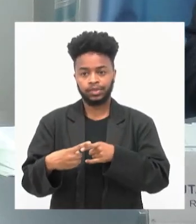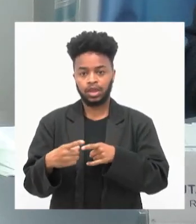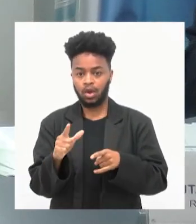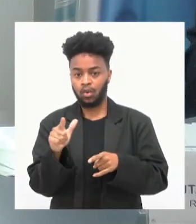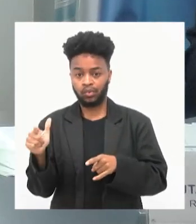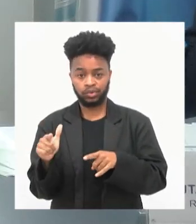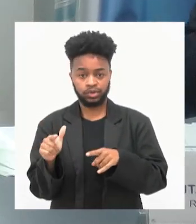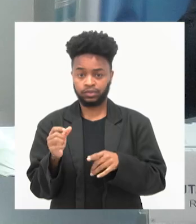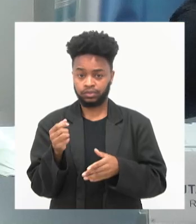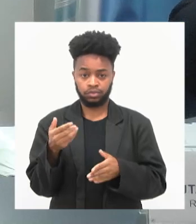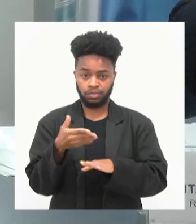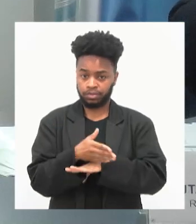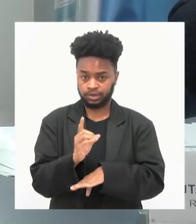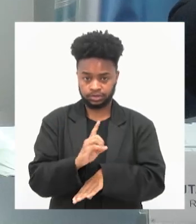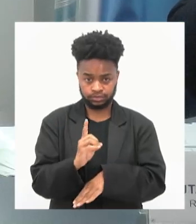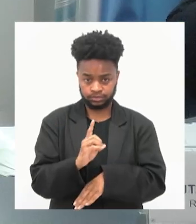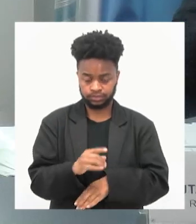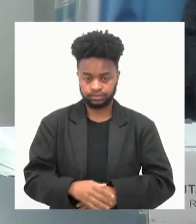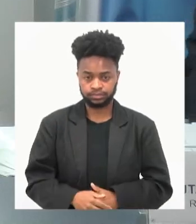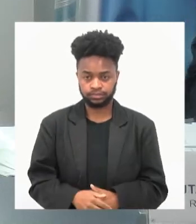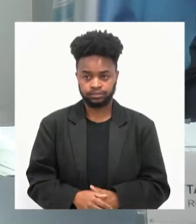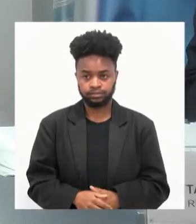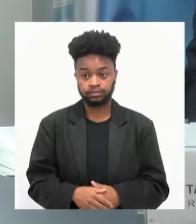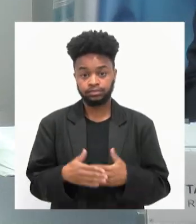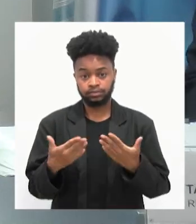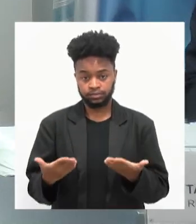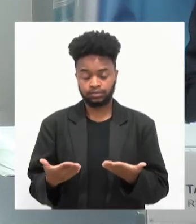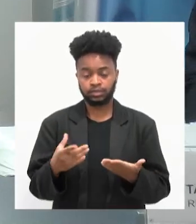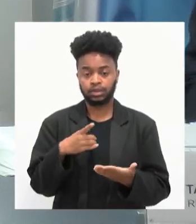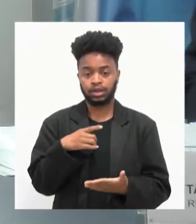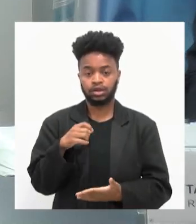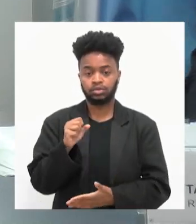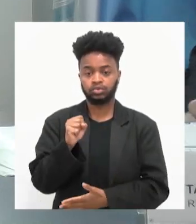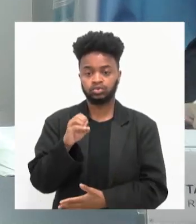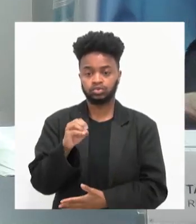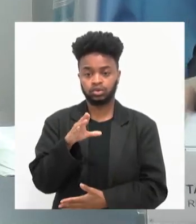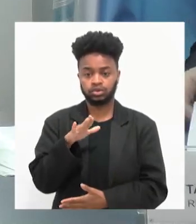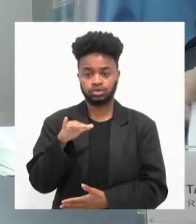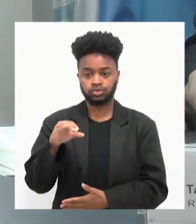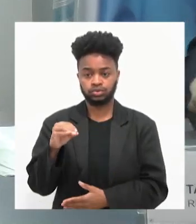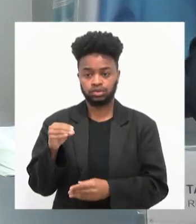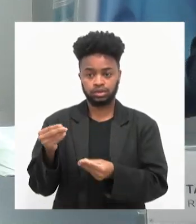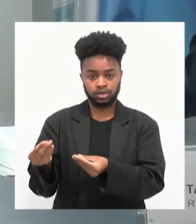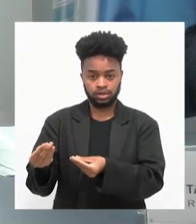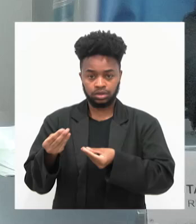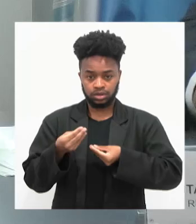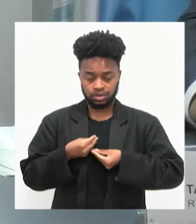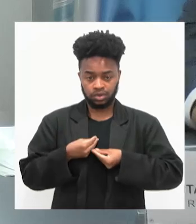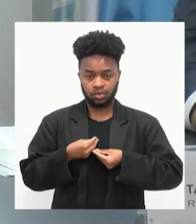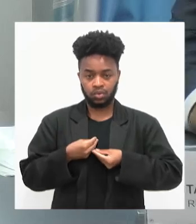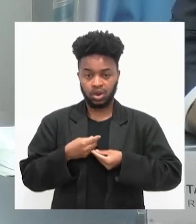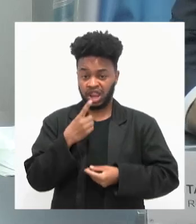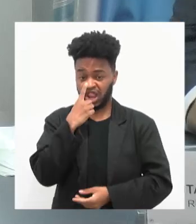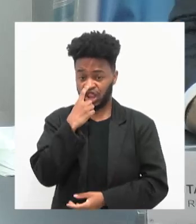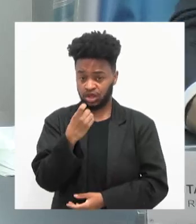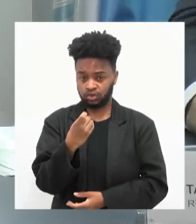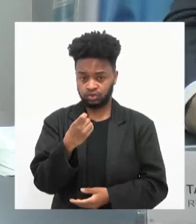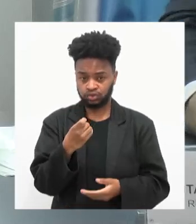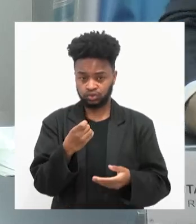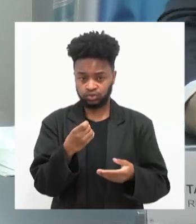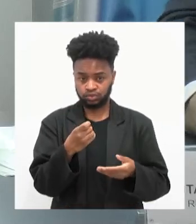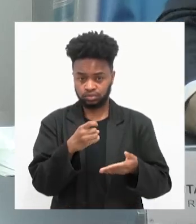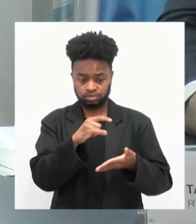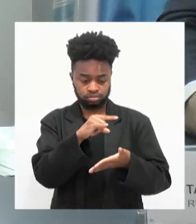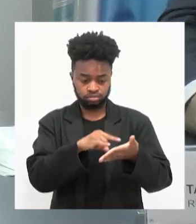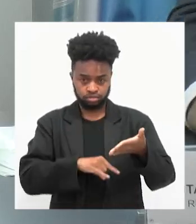aí o sócio majoritário mandou esse lixo aqui de atestado